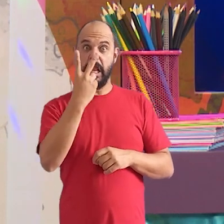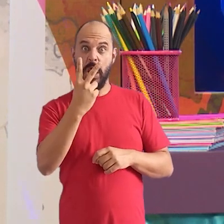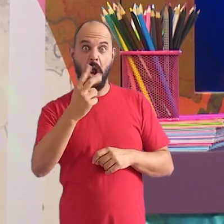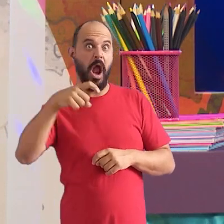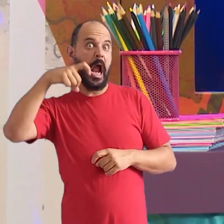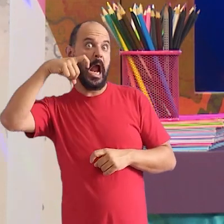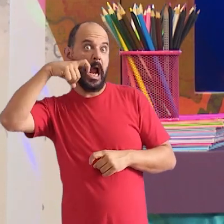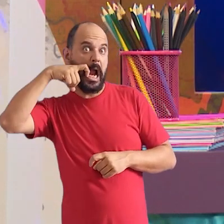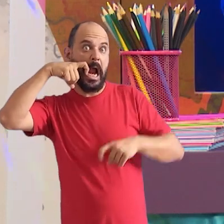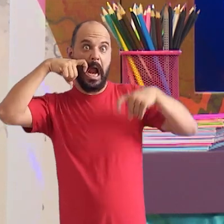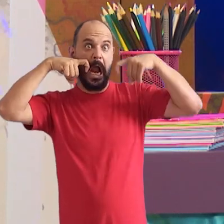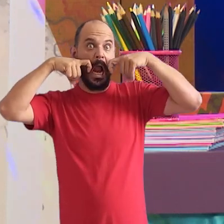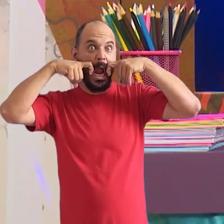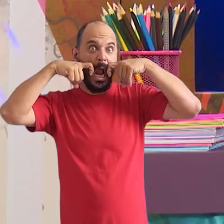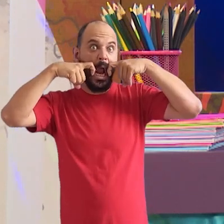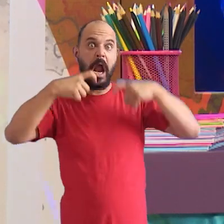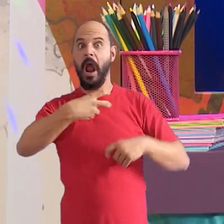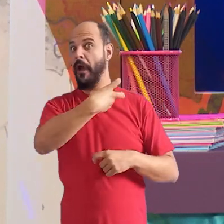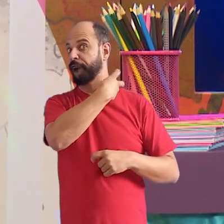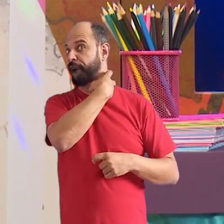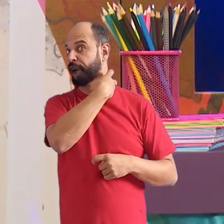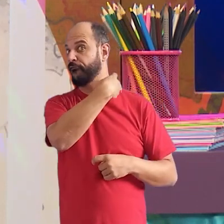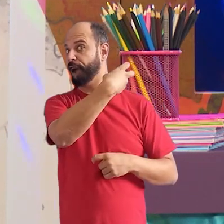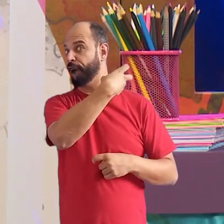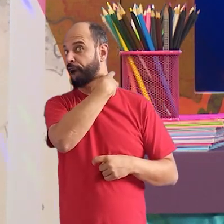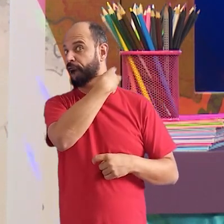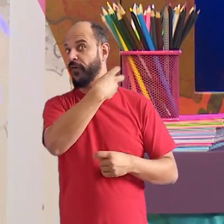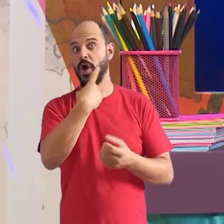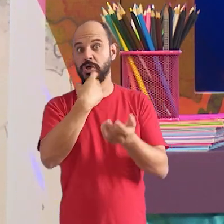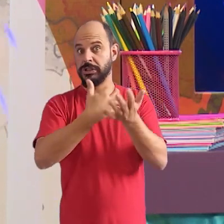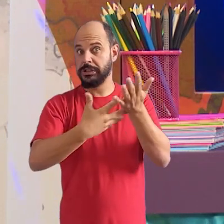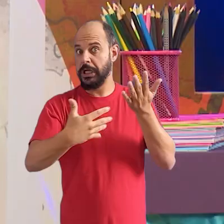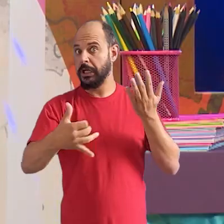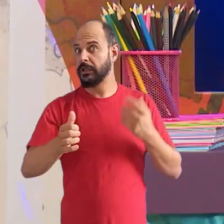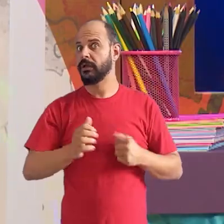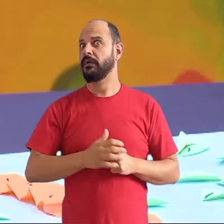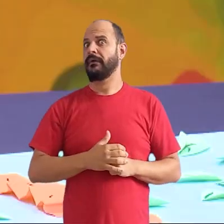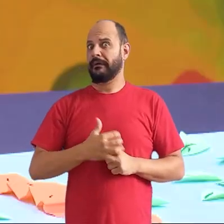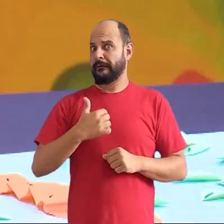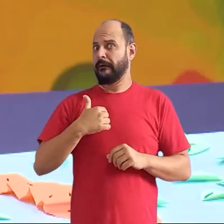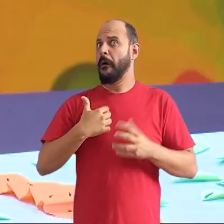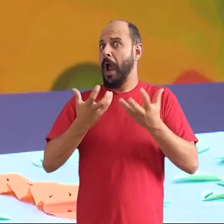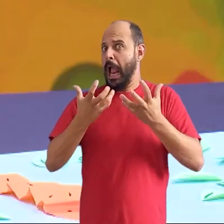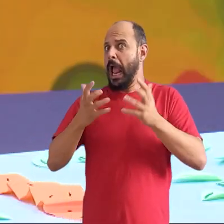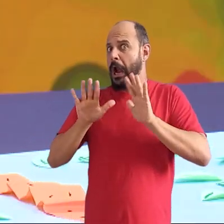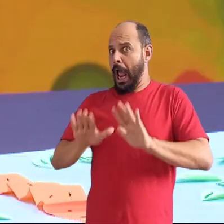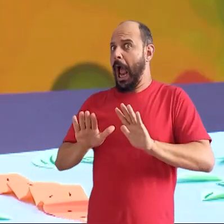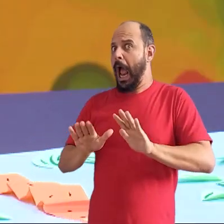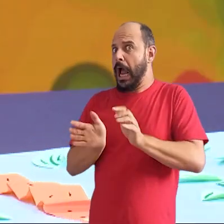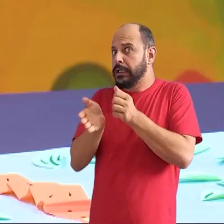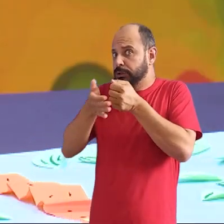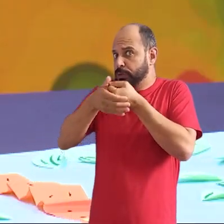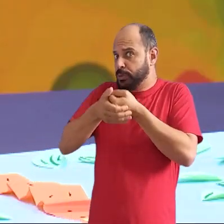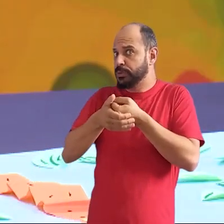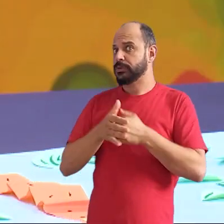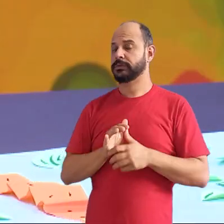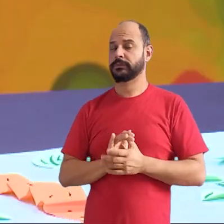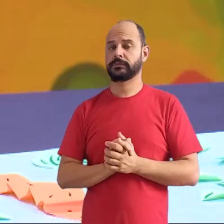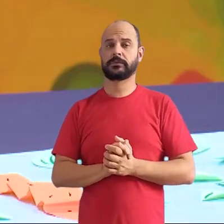dois dentões bem grandes, daqueles que tiram sangue do nosso pescoço. Acho melhor eu ficar